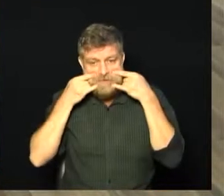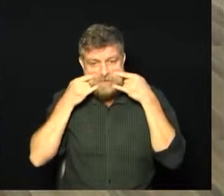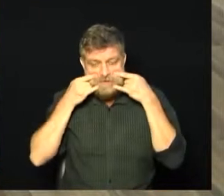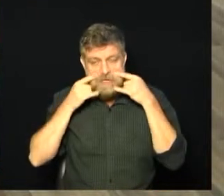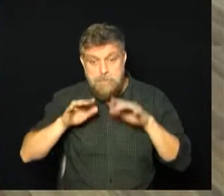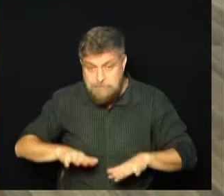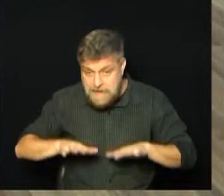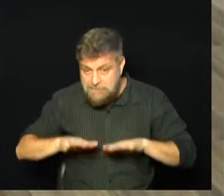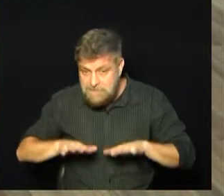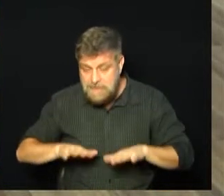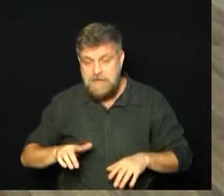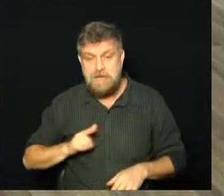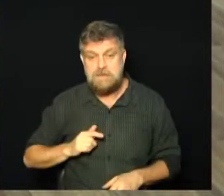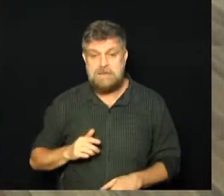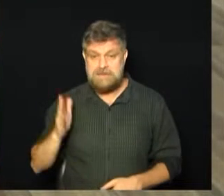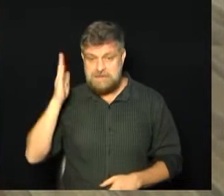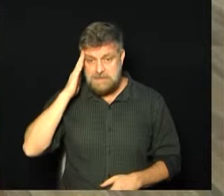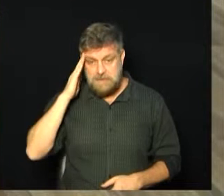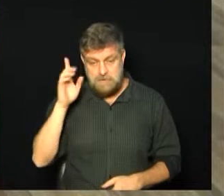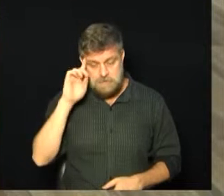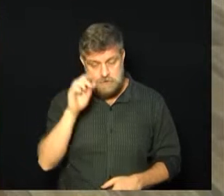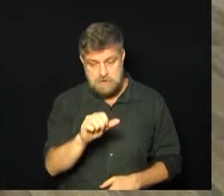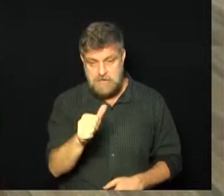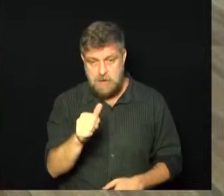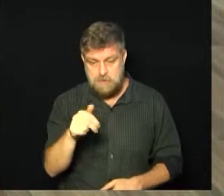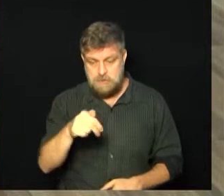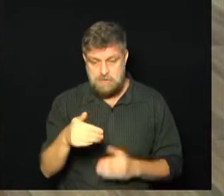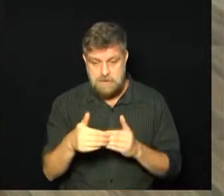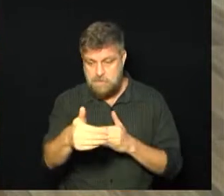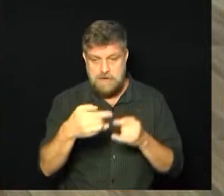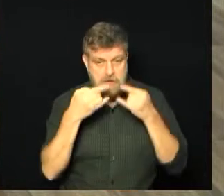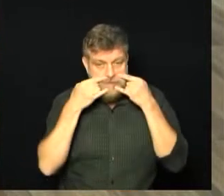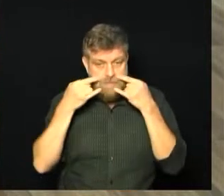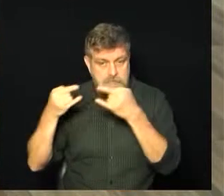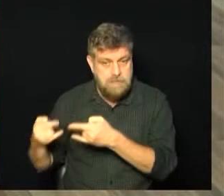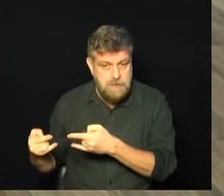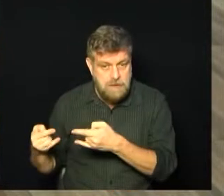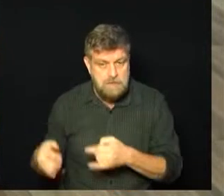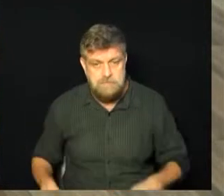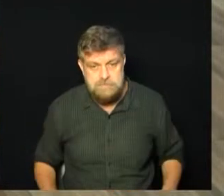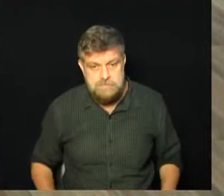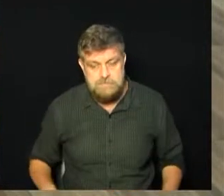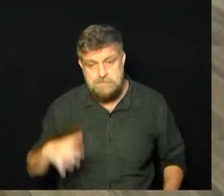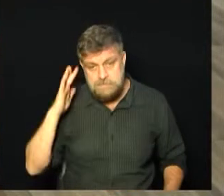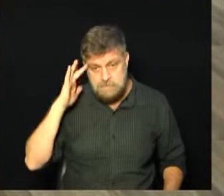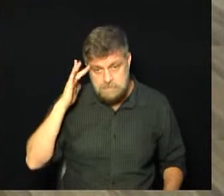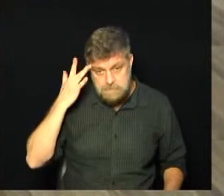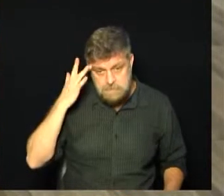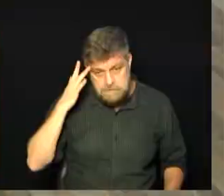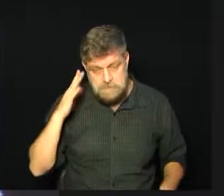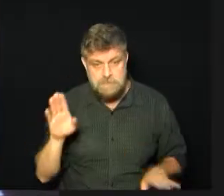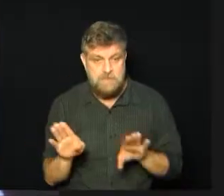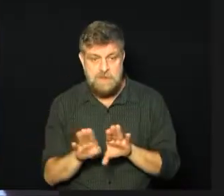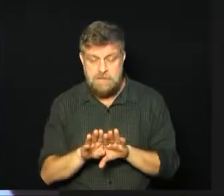uso de máscaras, apesar de a partir do dia 11 não ser mais obrigatório? Eu acho que o mesmo